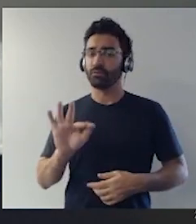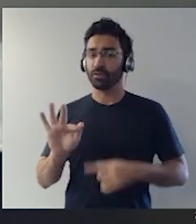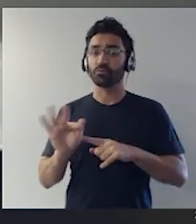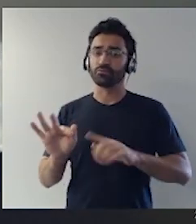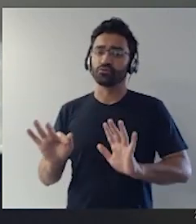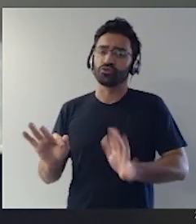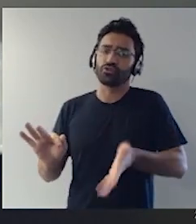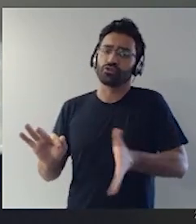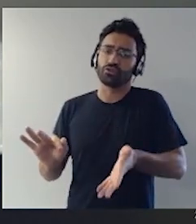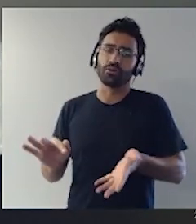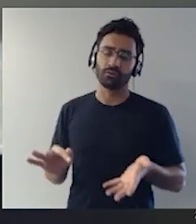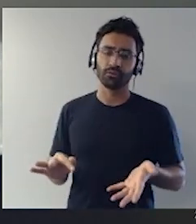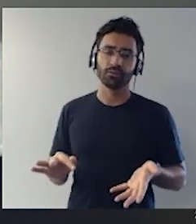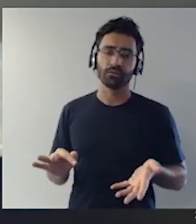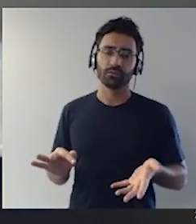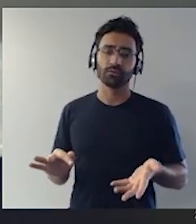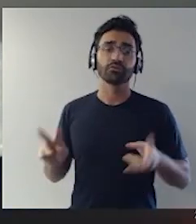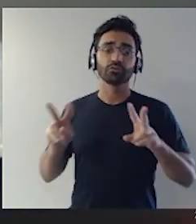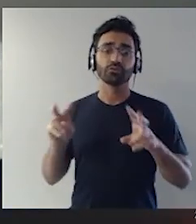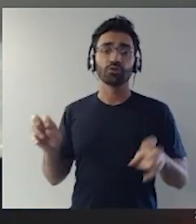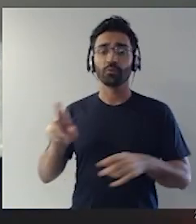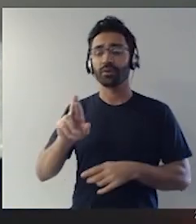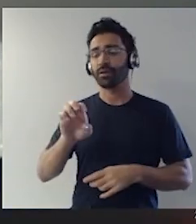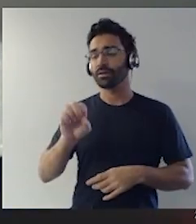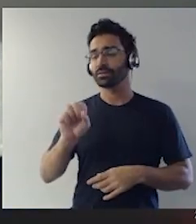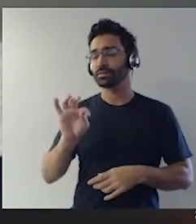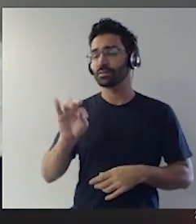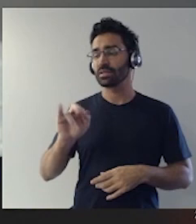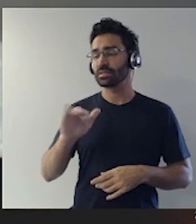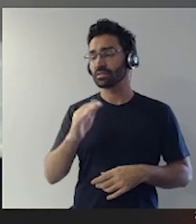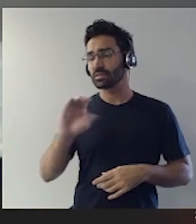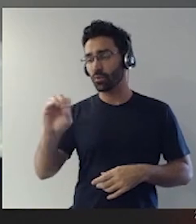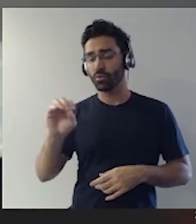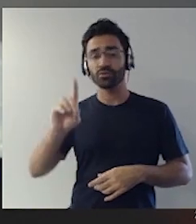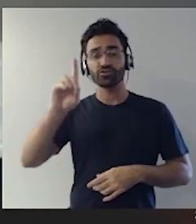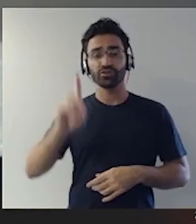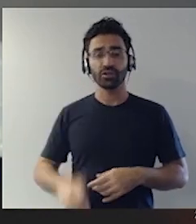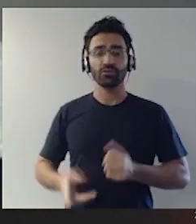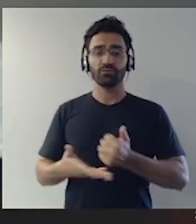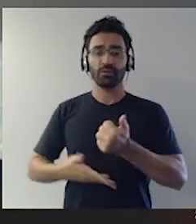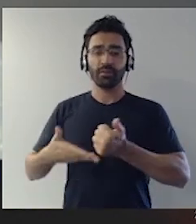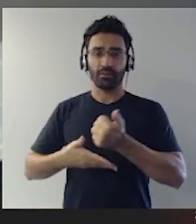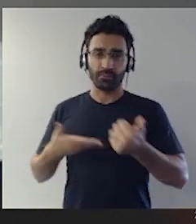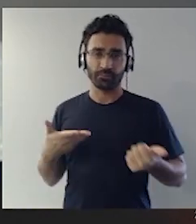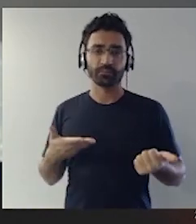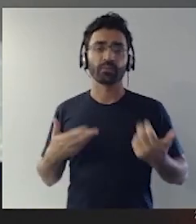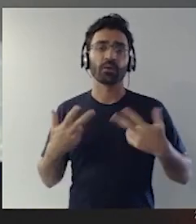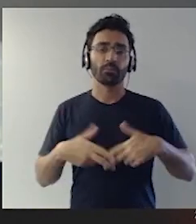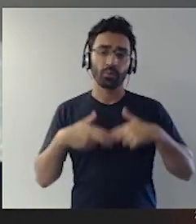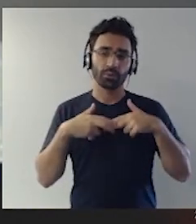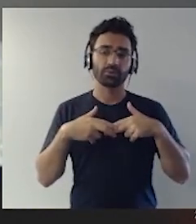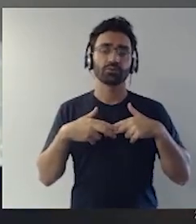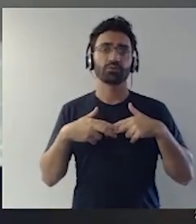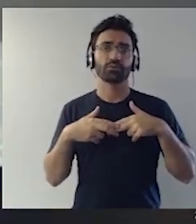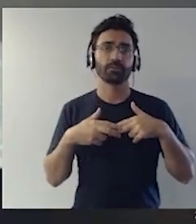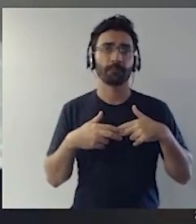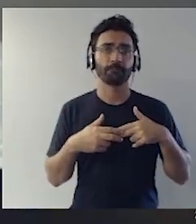possibilidade, quando se trata de restrição a direitos fundamentais. E aí, nesse sentido,